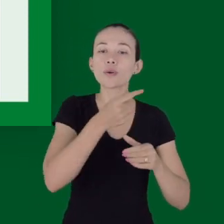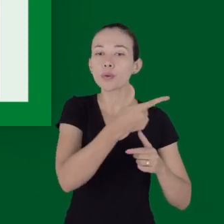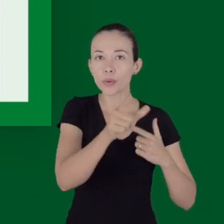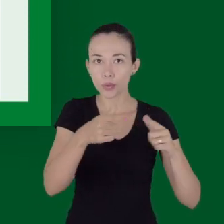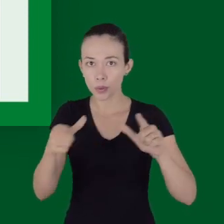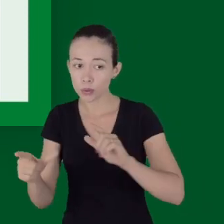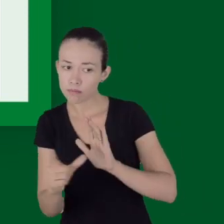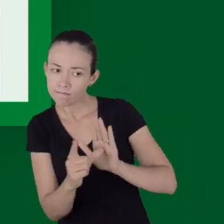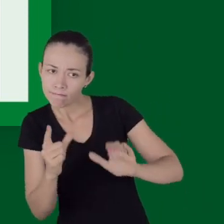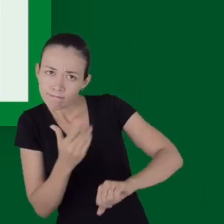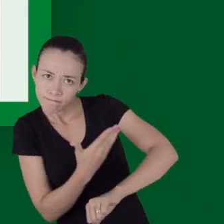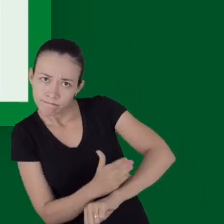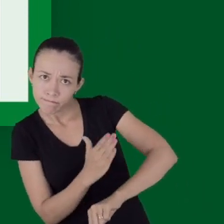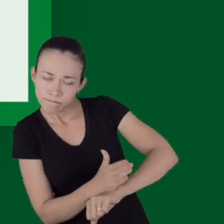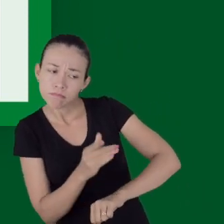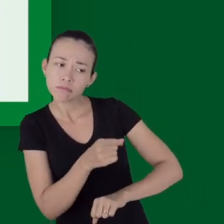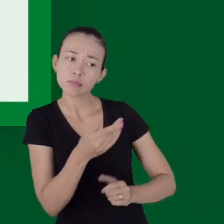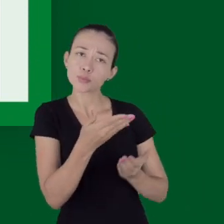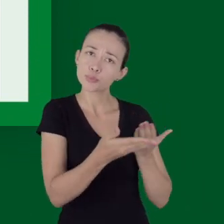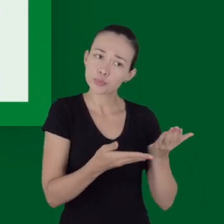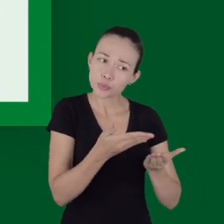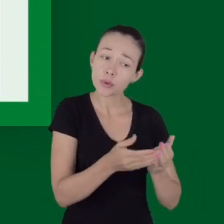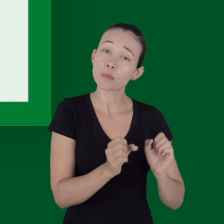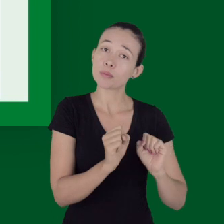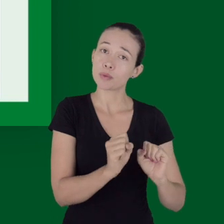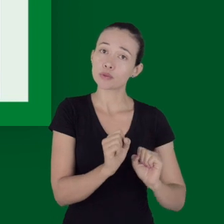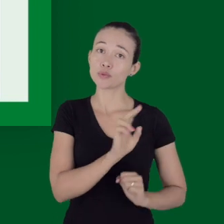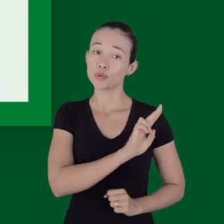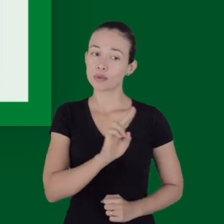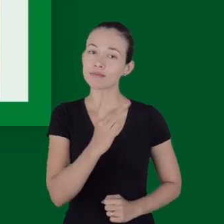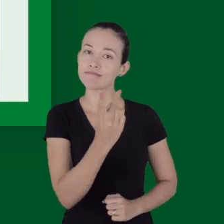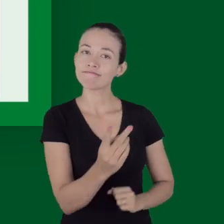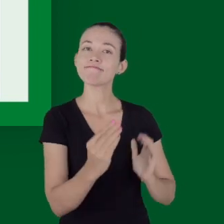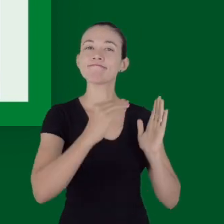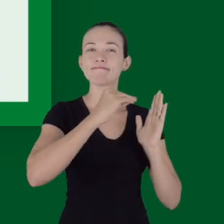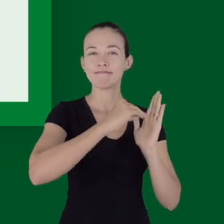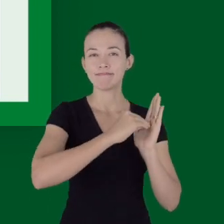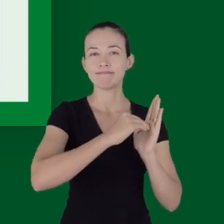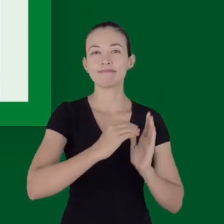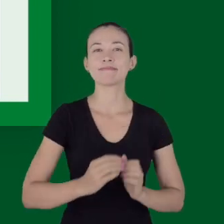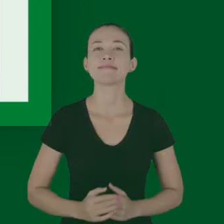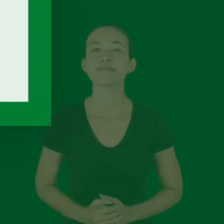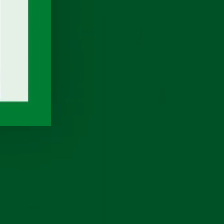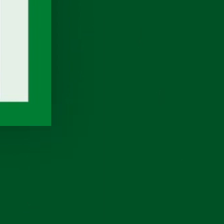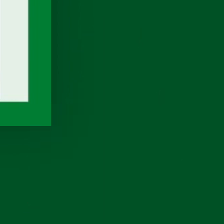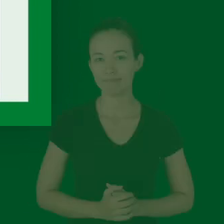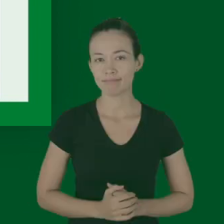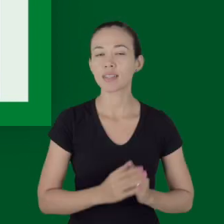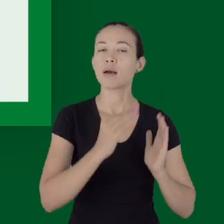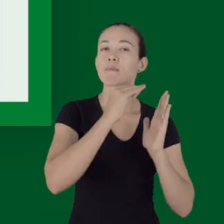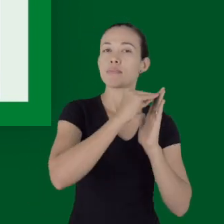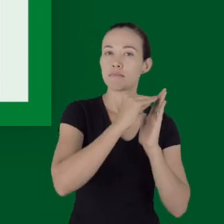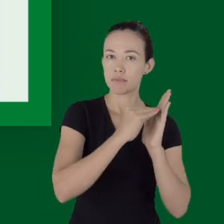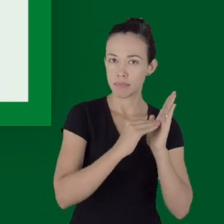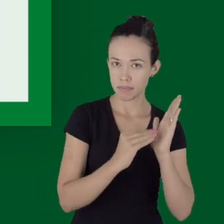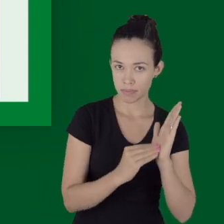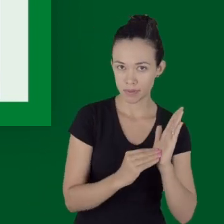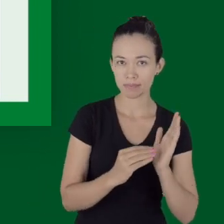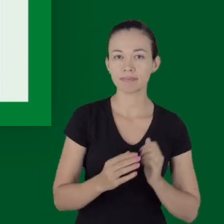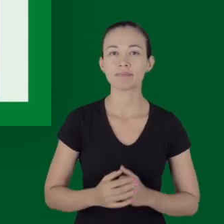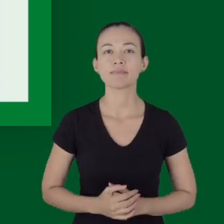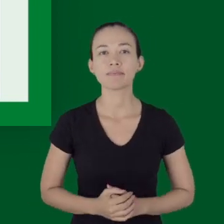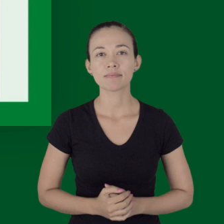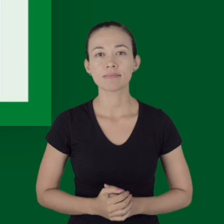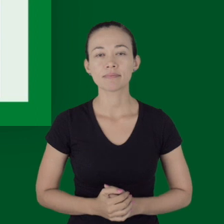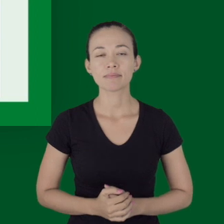do diabetes do aluno, colocar o nome, conforme descrito neste plano de cuidados. Eu também concordo com a